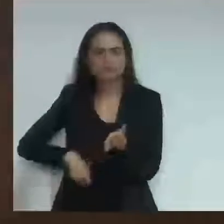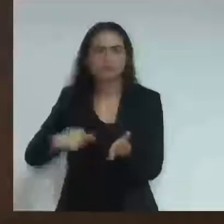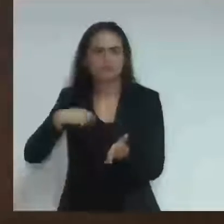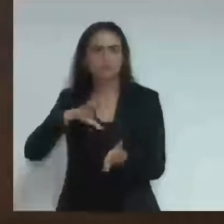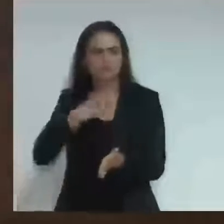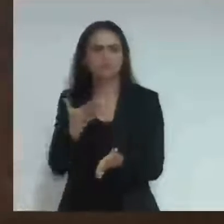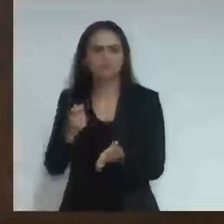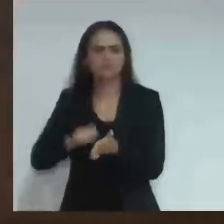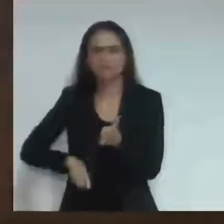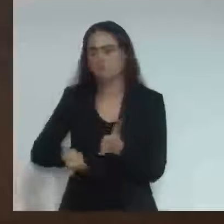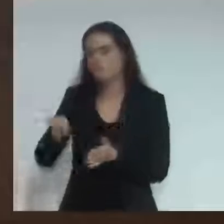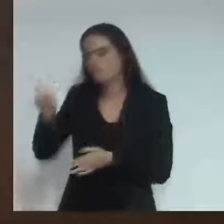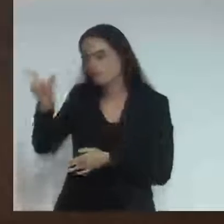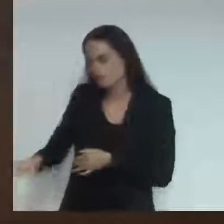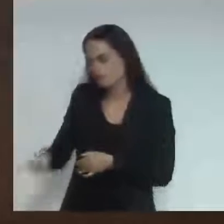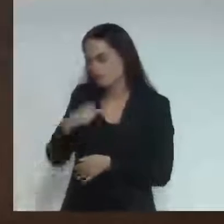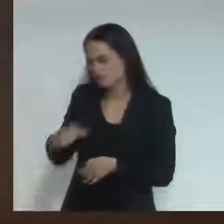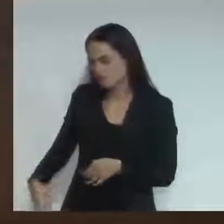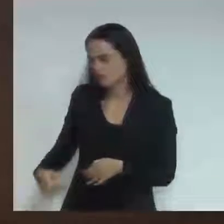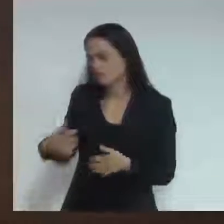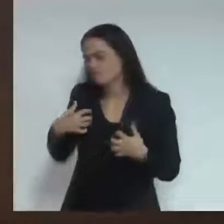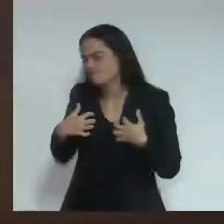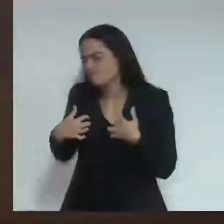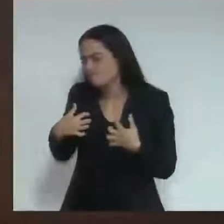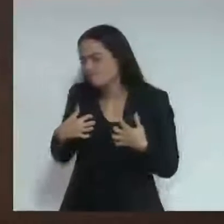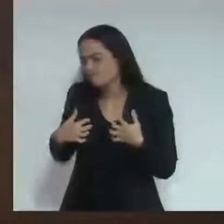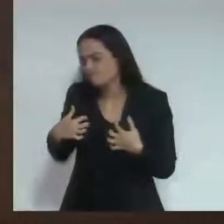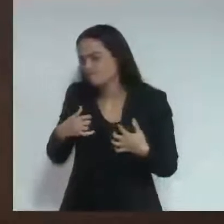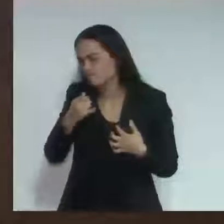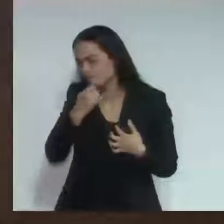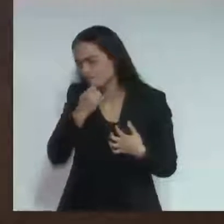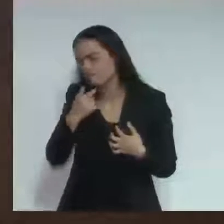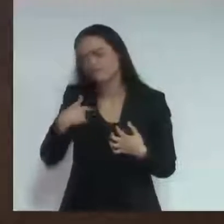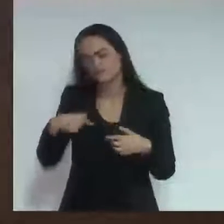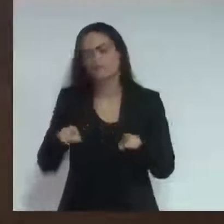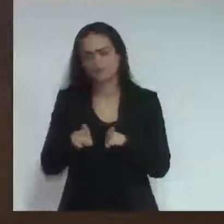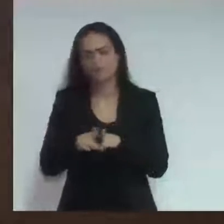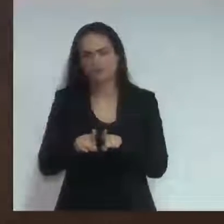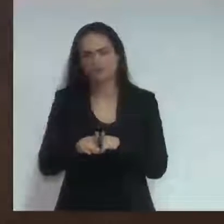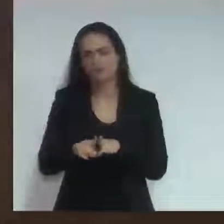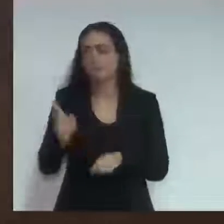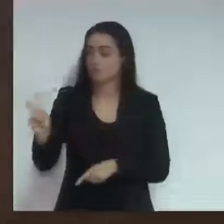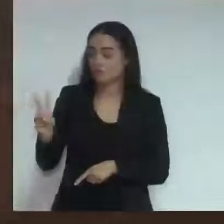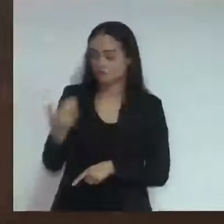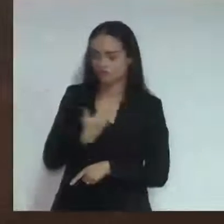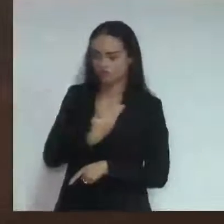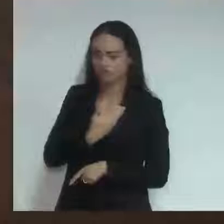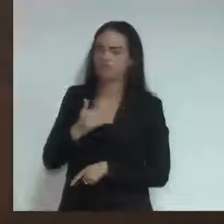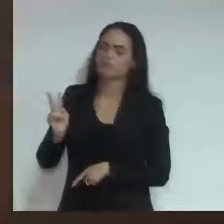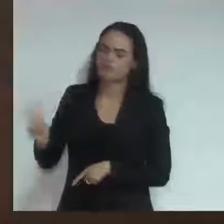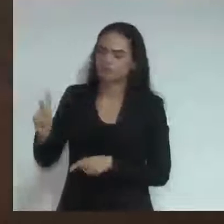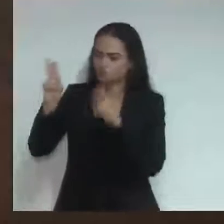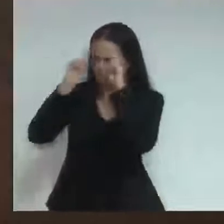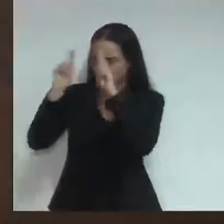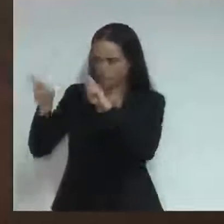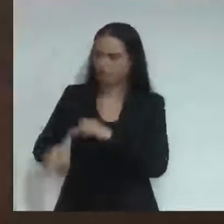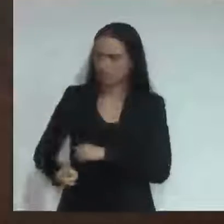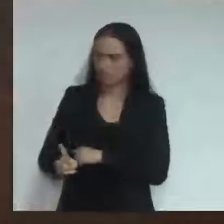senhor ficou chateado, eu também fiquei chateado desse jeito, e acima de tudo, tenho amizade e o respeito por Vossa